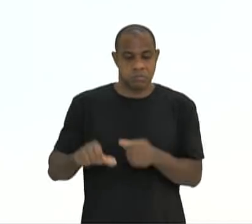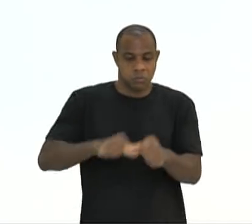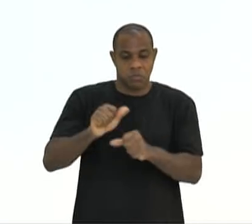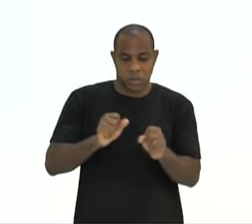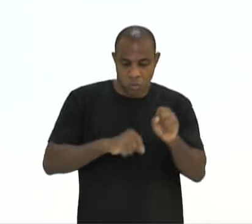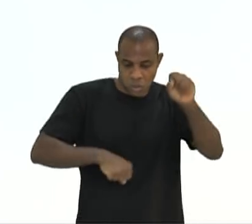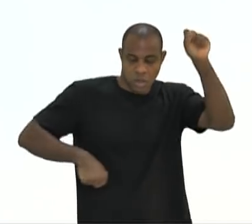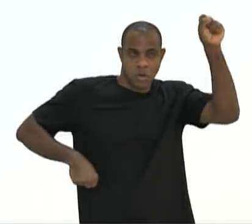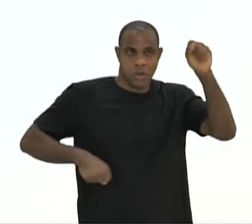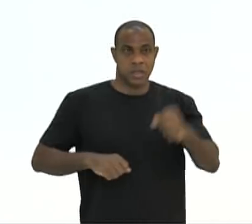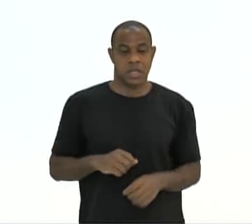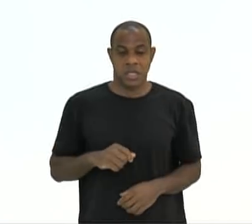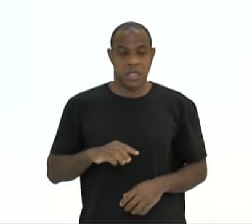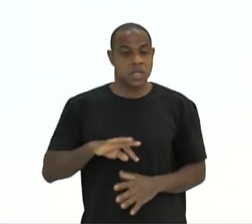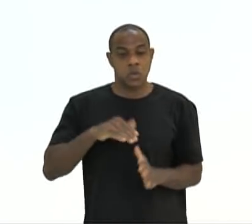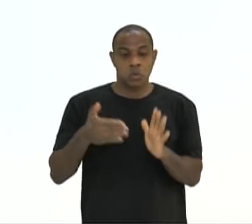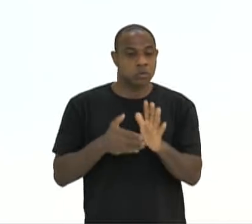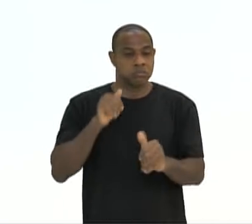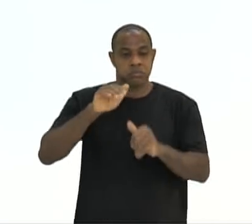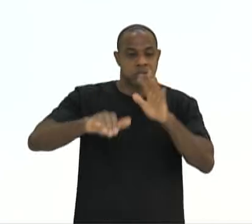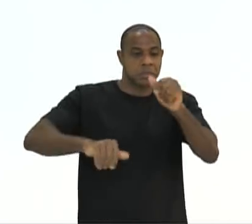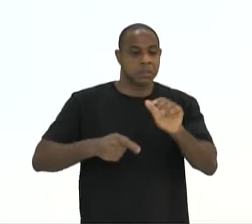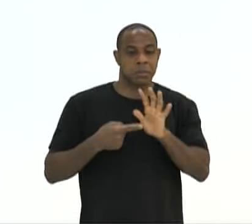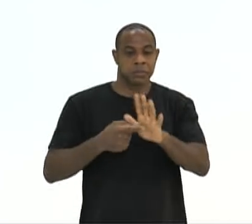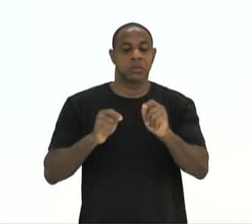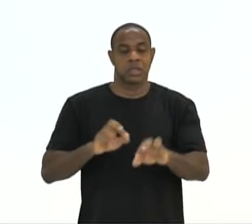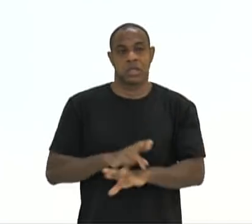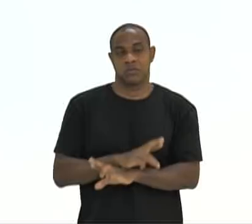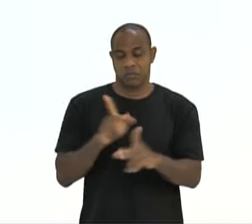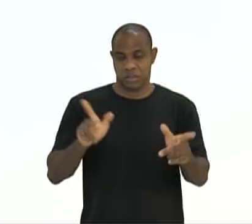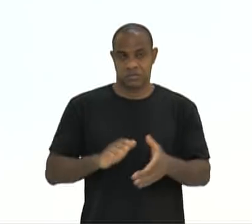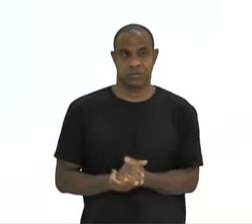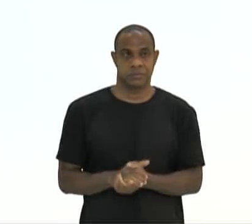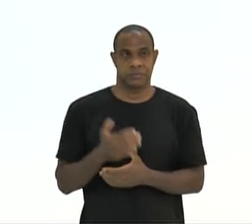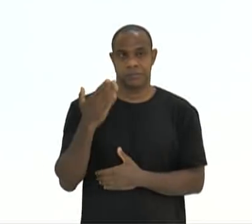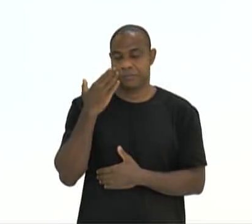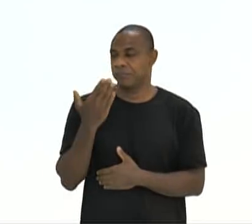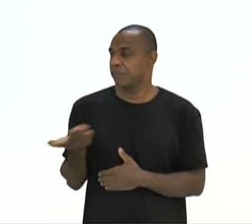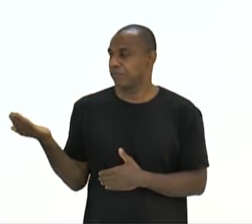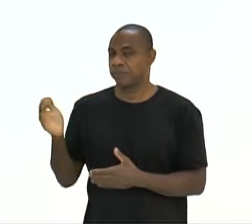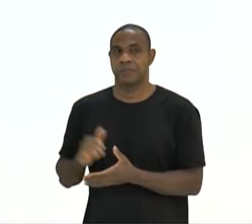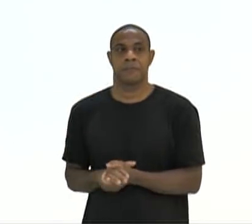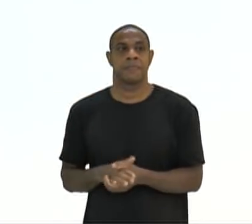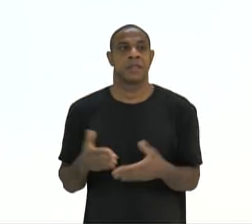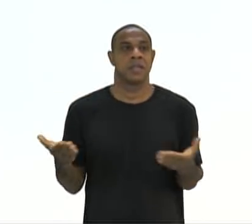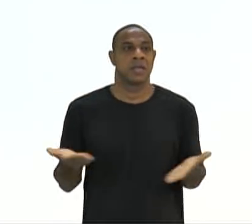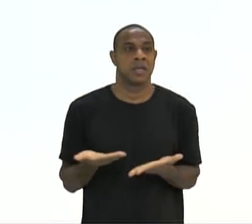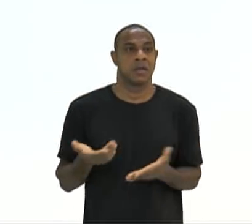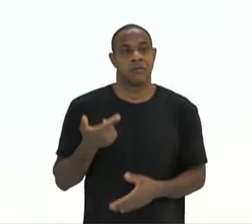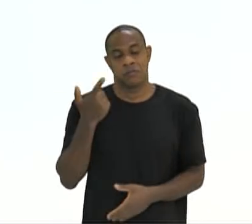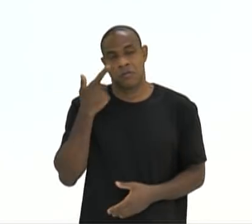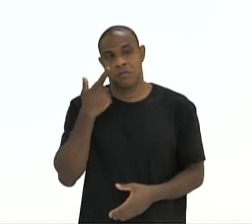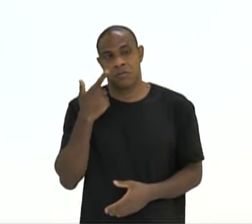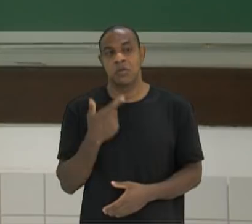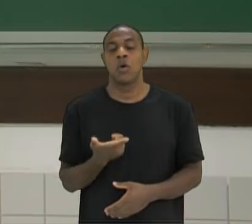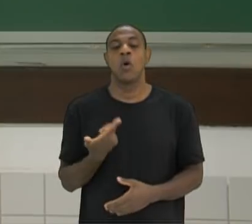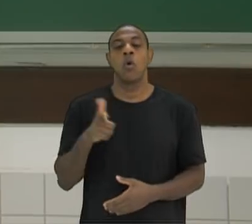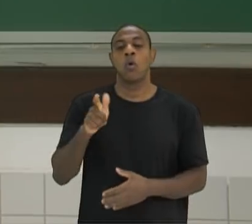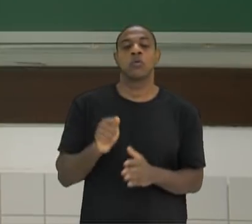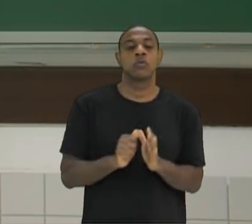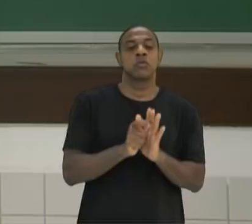diferença. Trouxe aqui uma breve síntese com as informações principais. Vamos agora ler o outro gênero